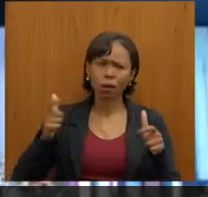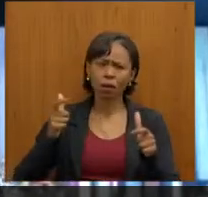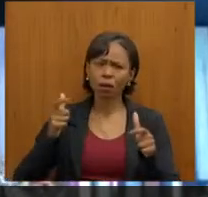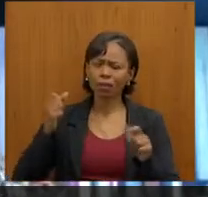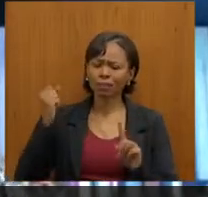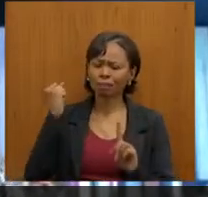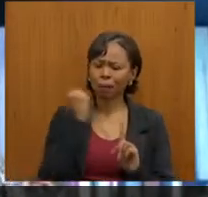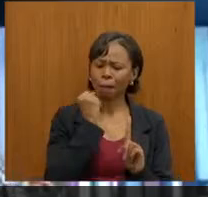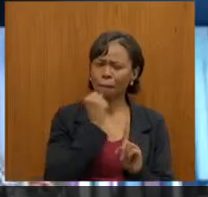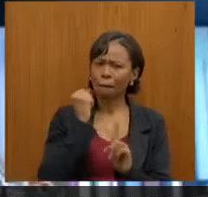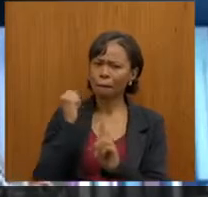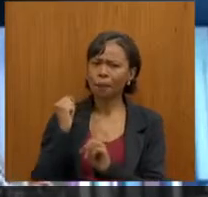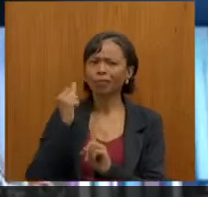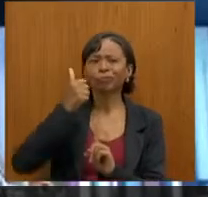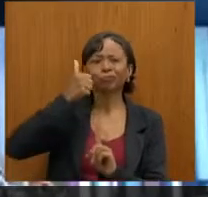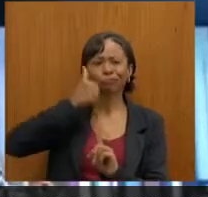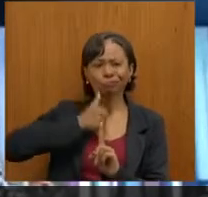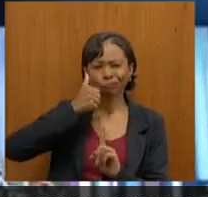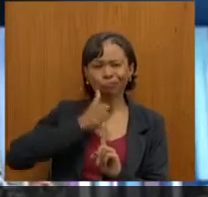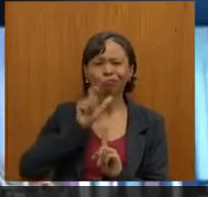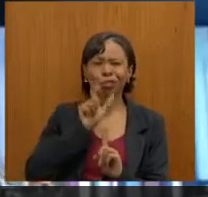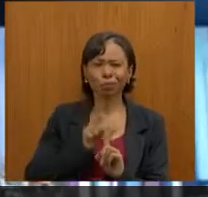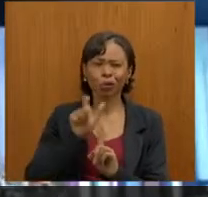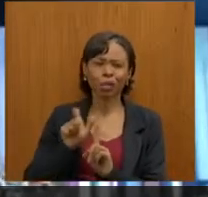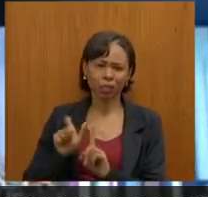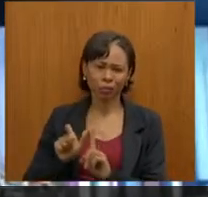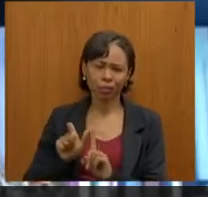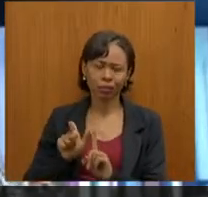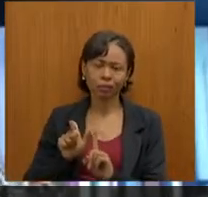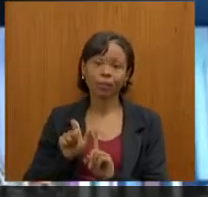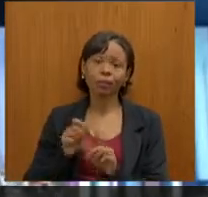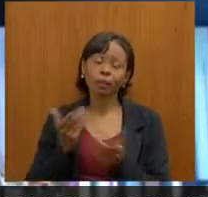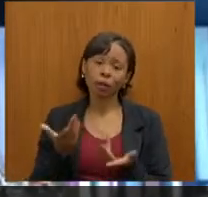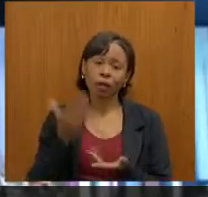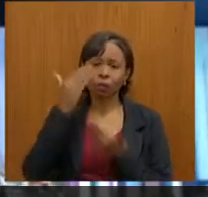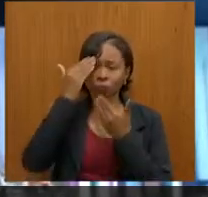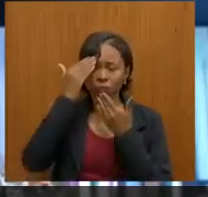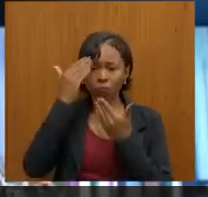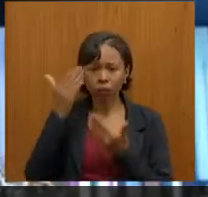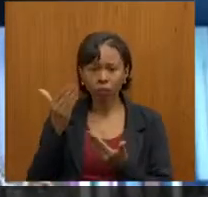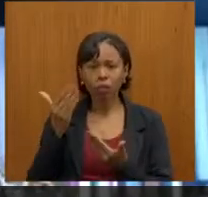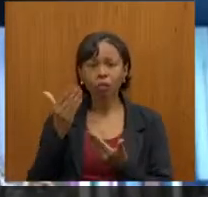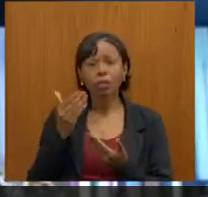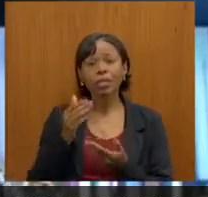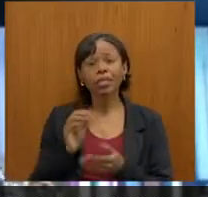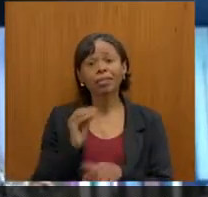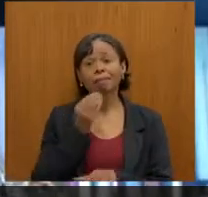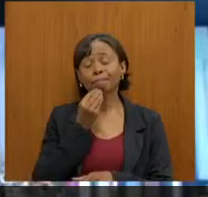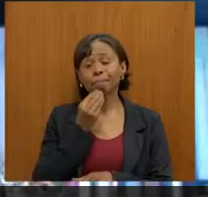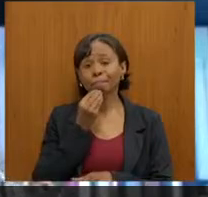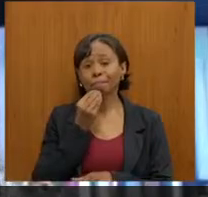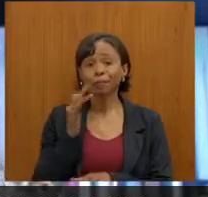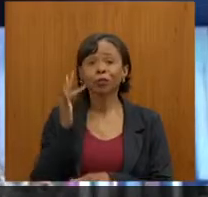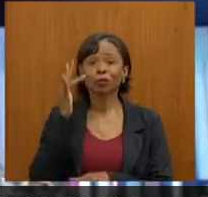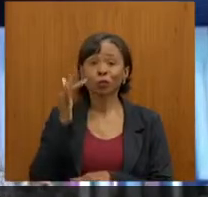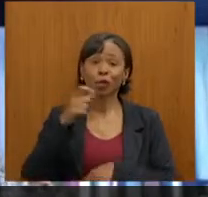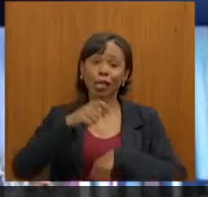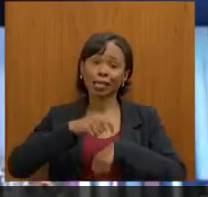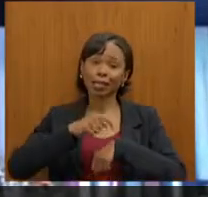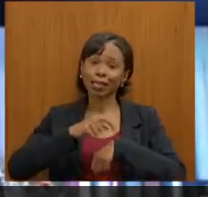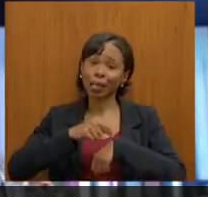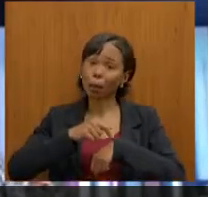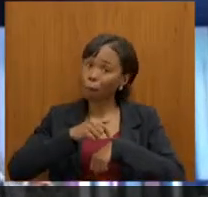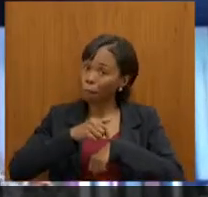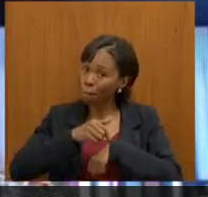questões de gênero Agradeço o pouco tempo que tive para falar espero que em outra oportunidade eu tenho um tempo maior